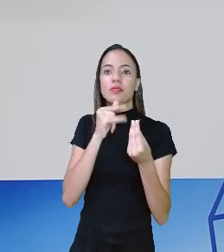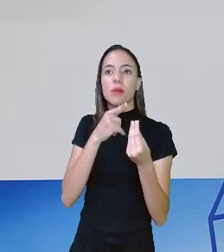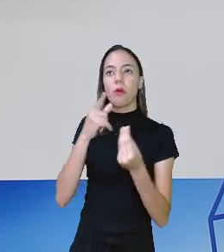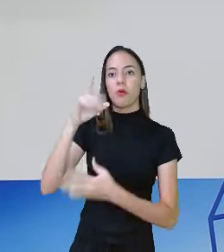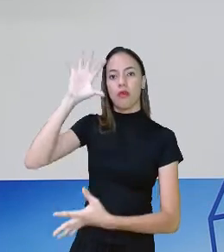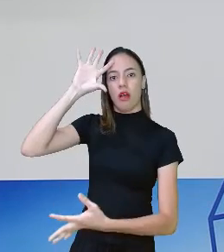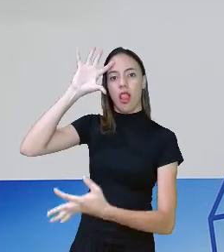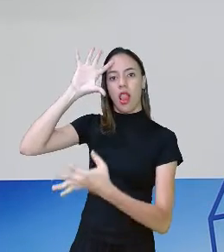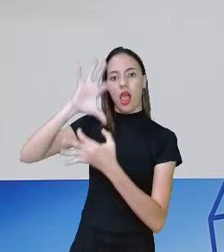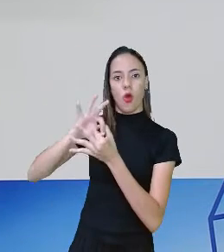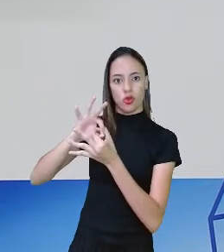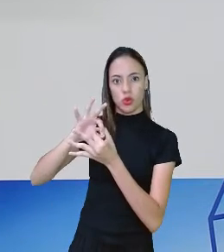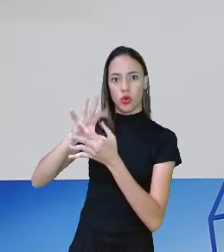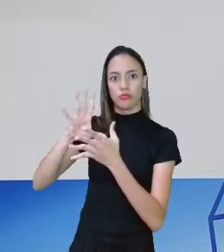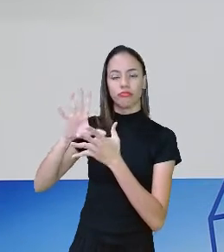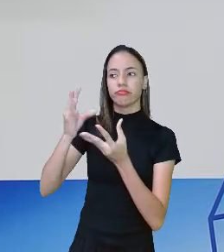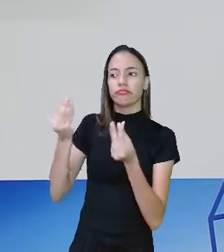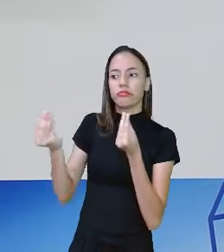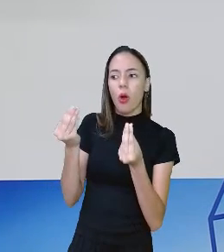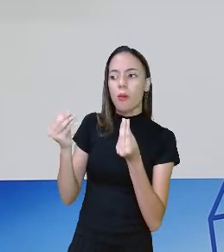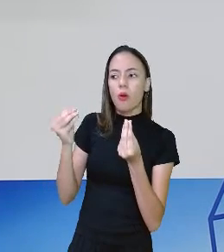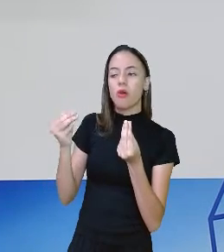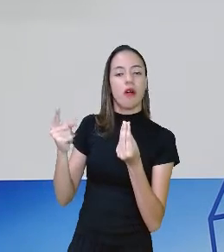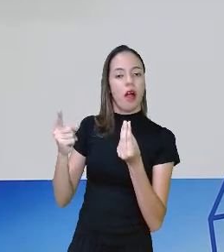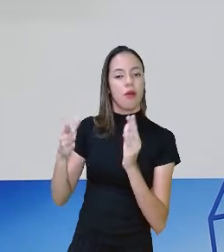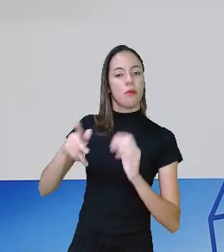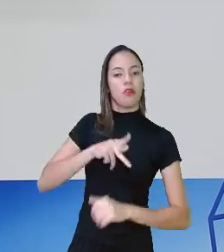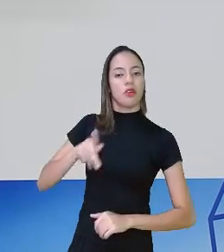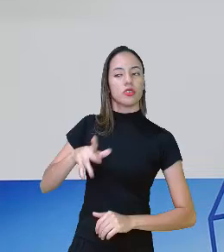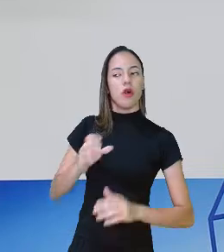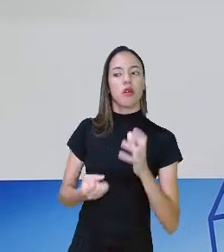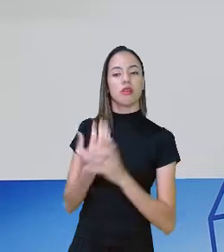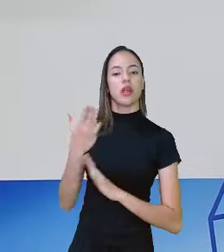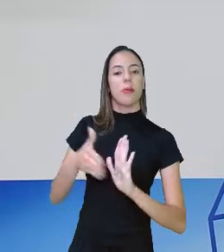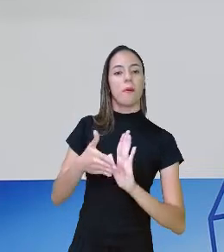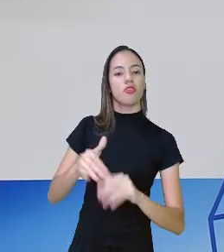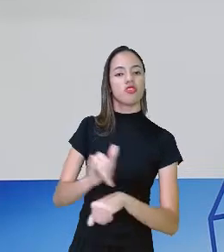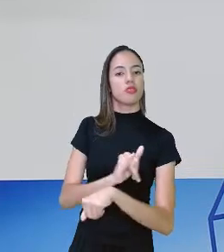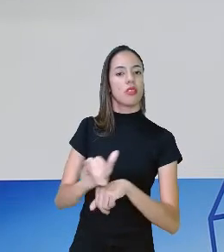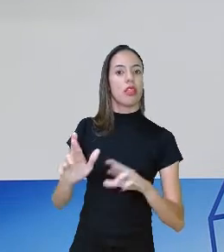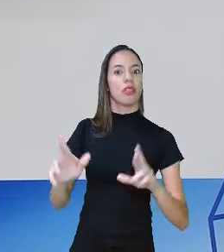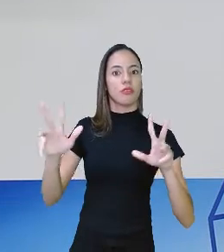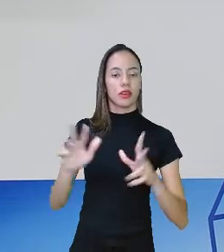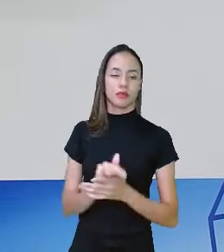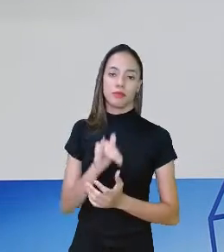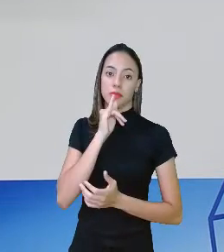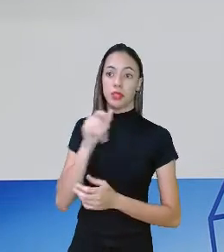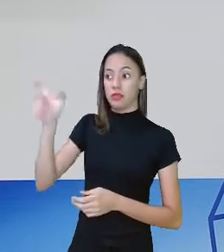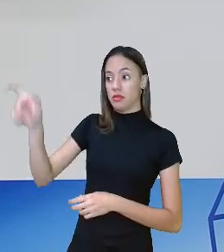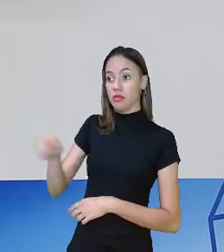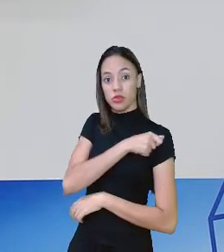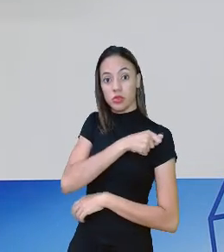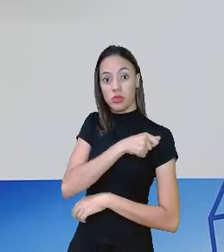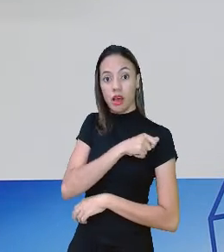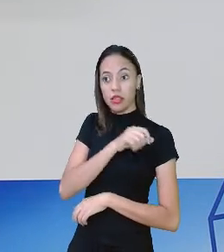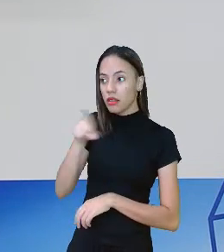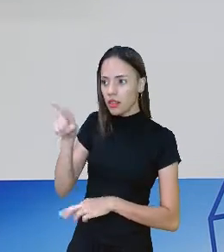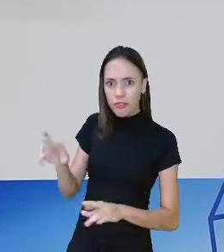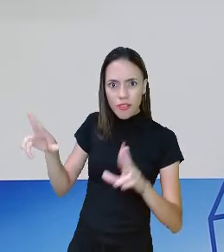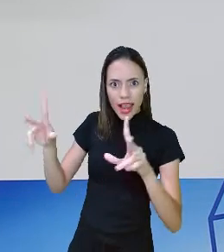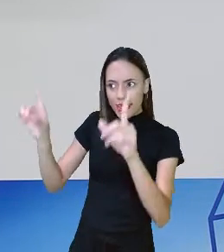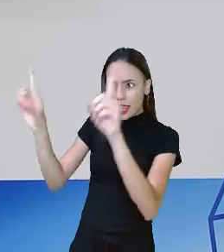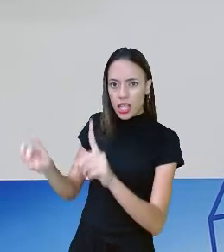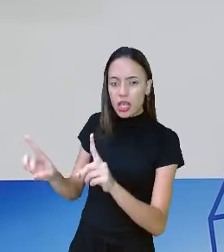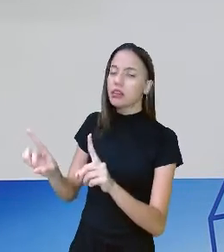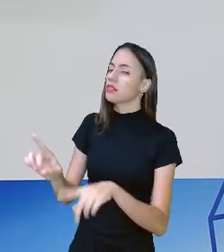lógico. Então, vamos ver dessa outra maneira. Com o estudante com deficiência não é diferente. A gente só